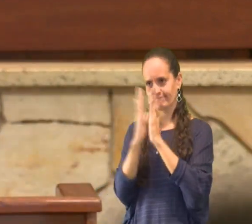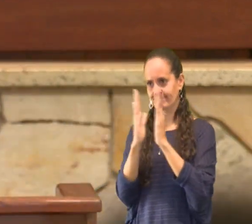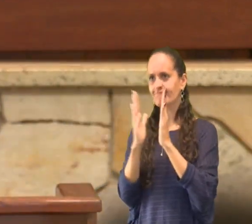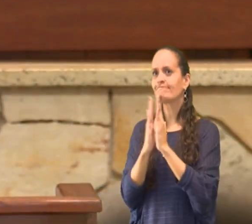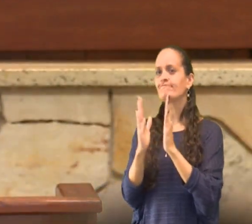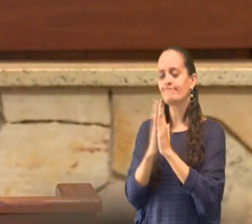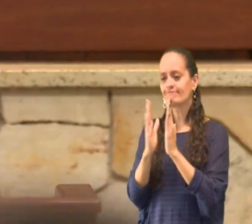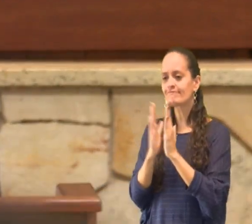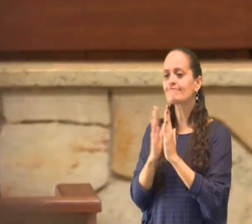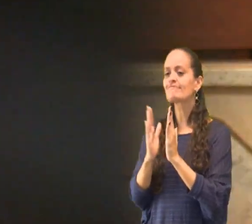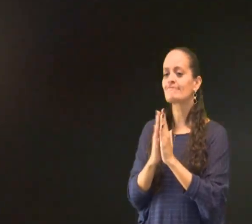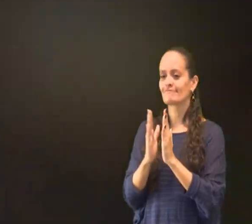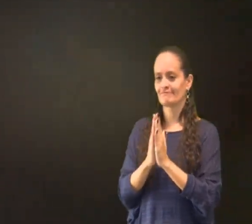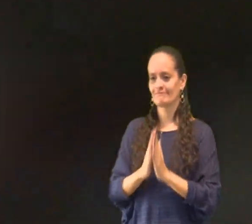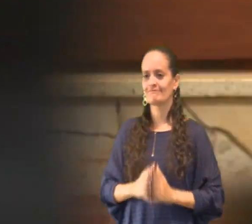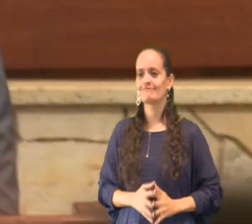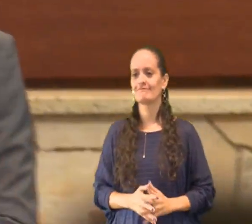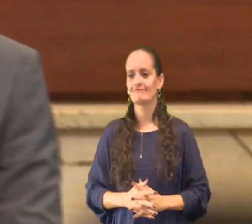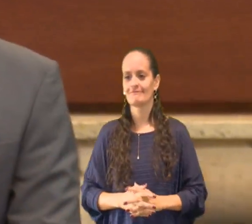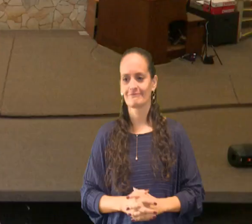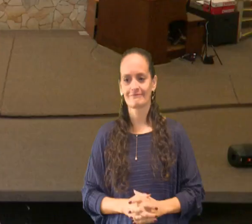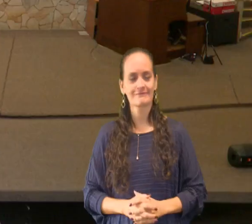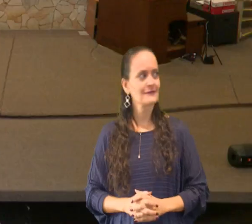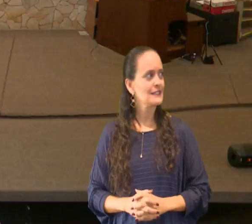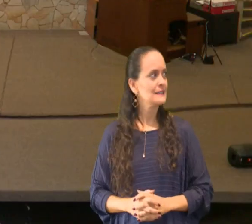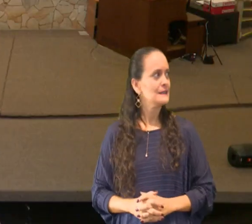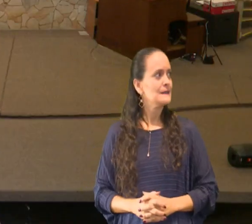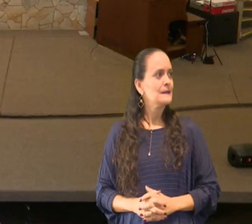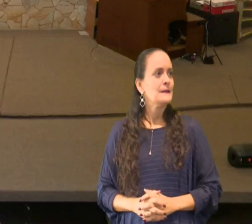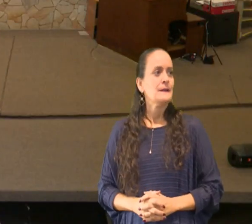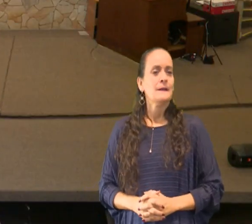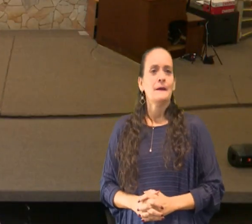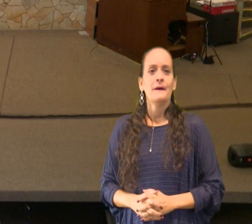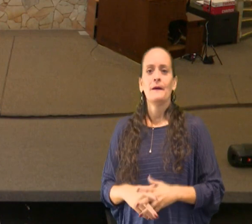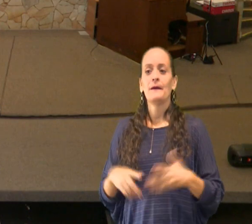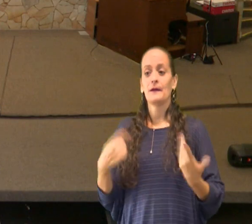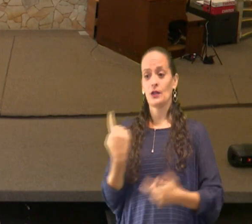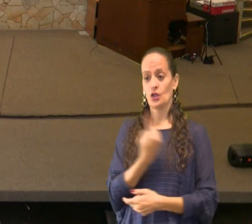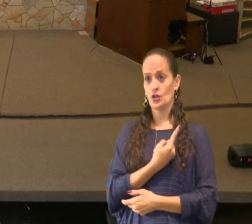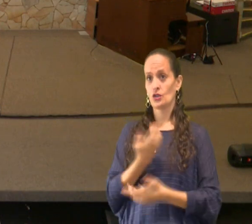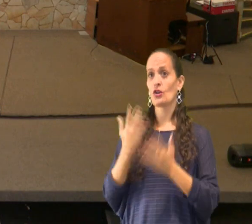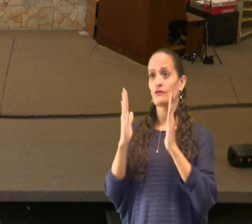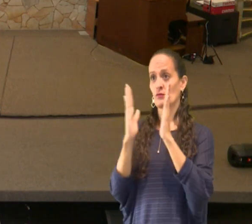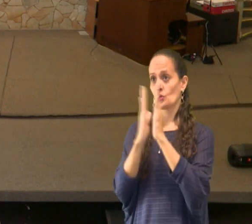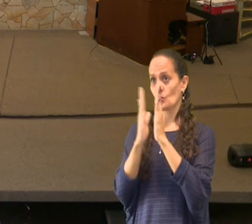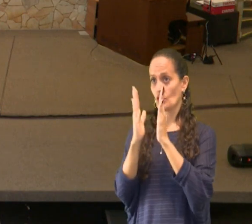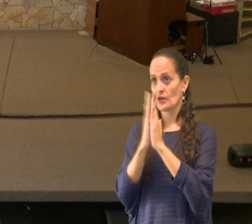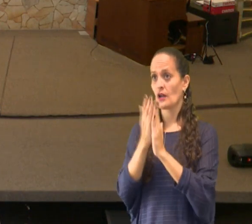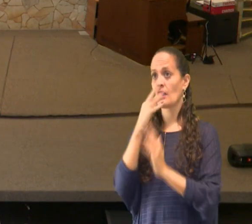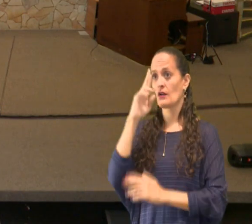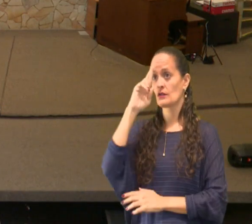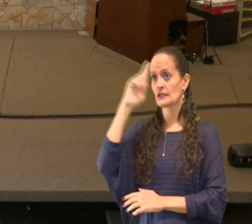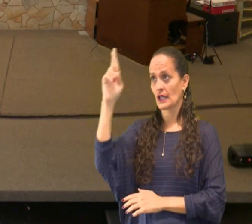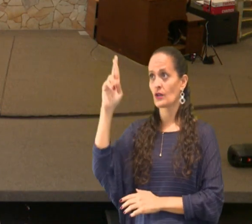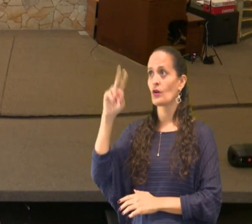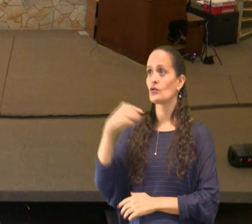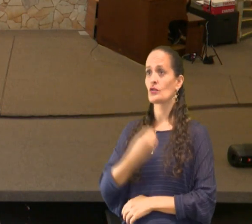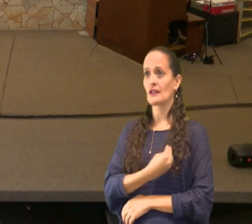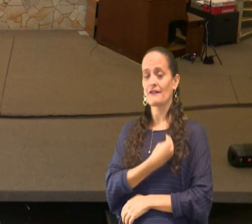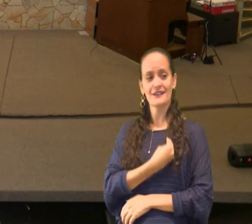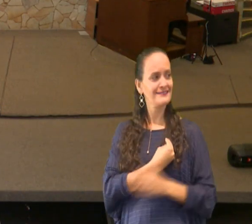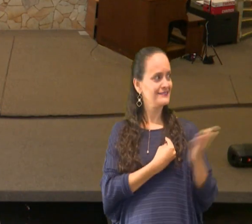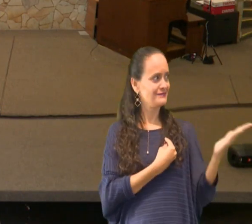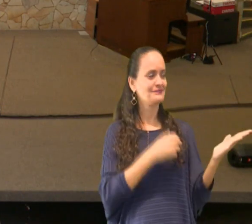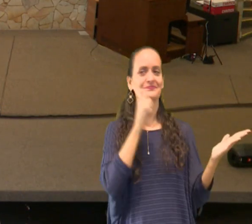colocará diante do Senhor, diante do seu altar de graça e compaixão, a nossa vida, em especial aqueles que aqui estão, nossa irmã